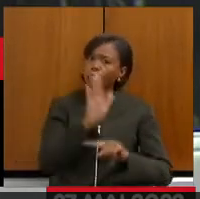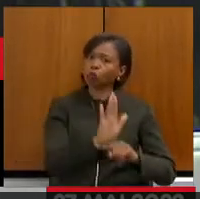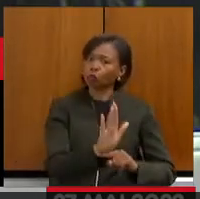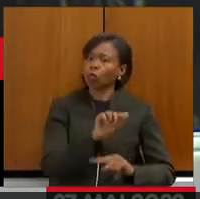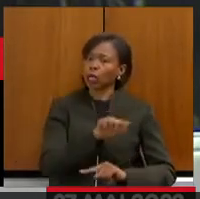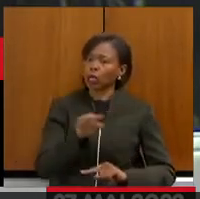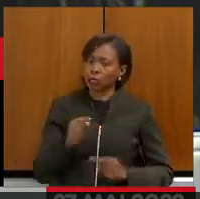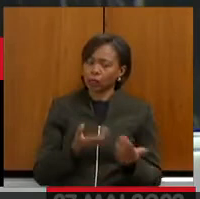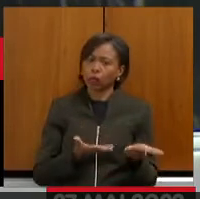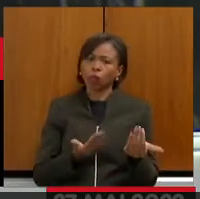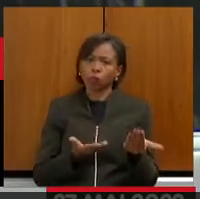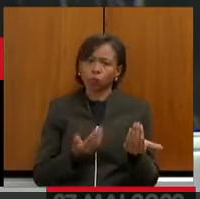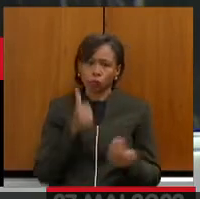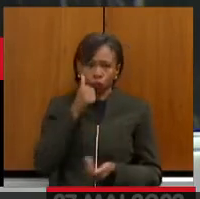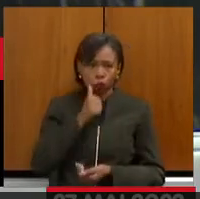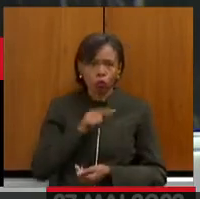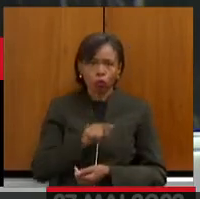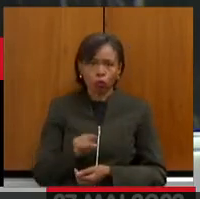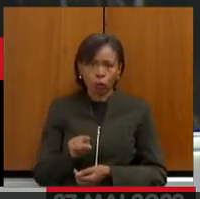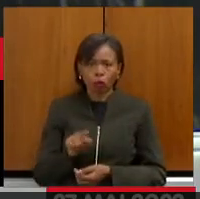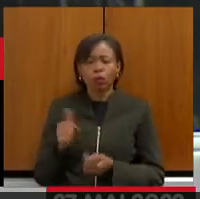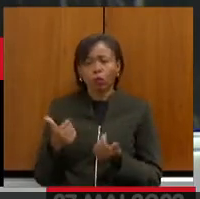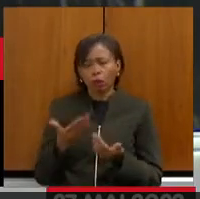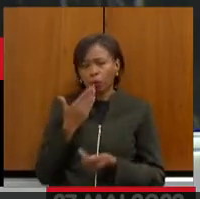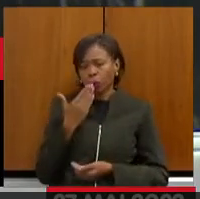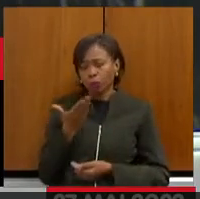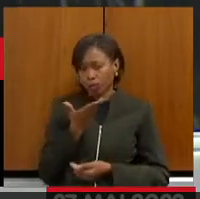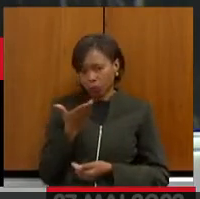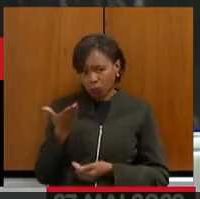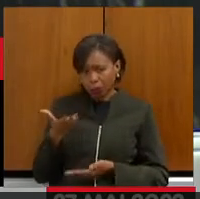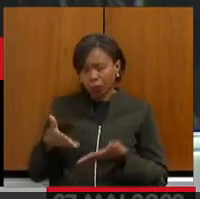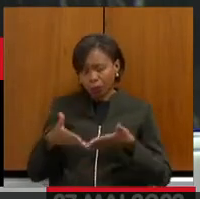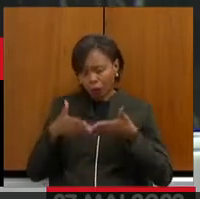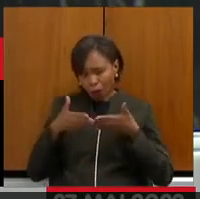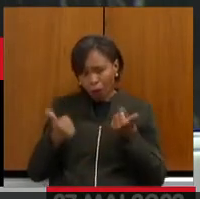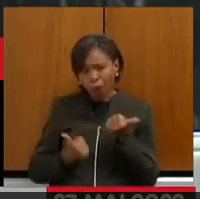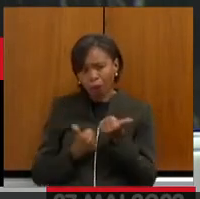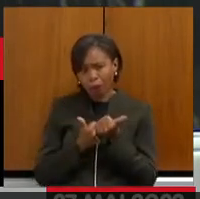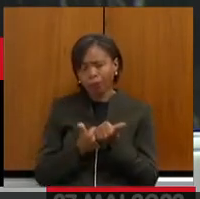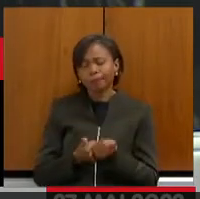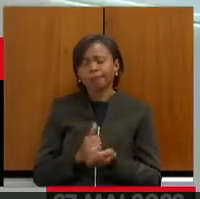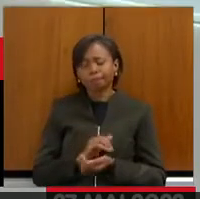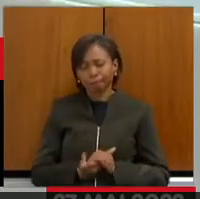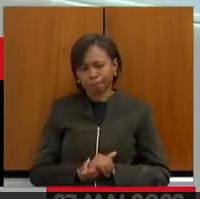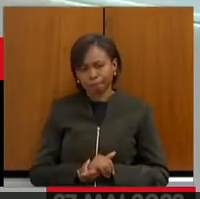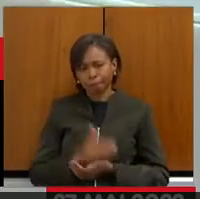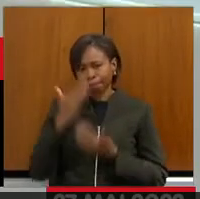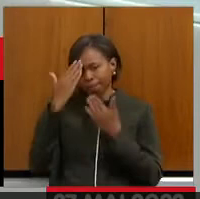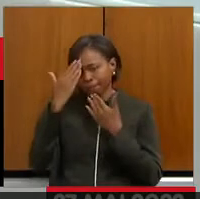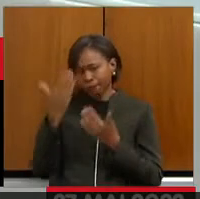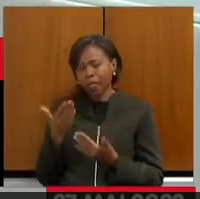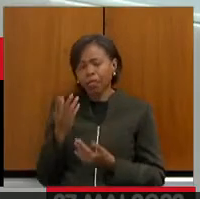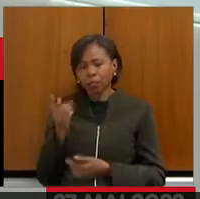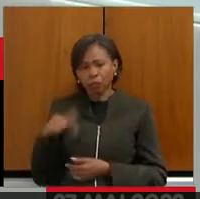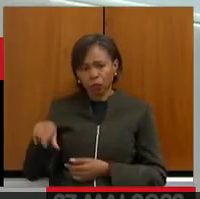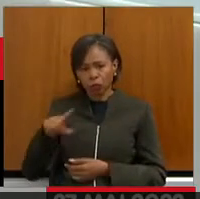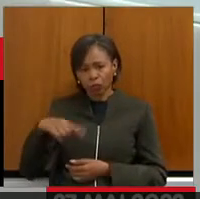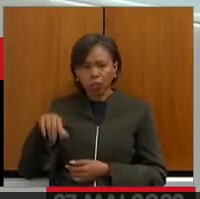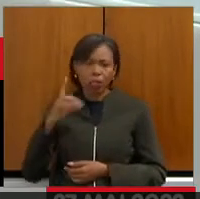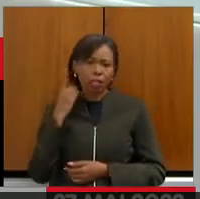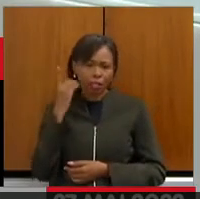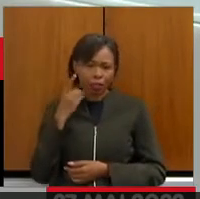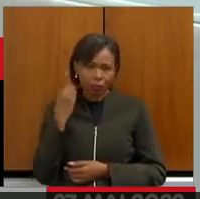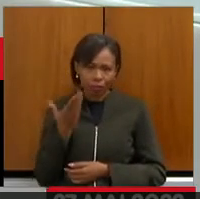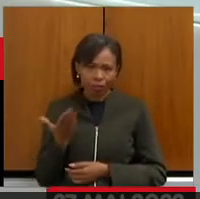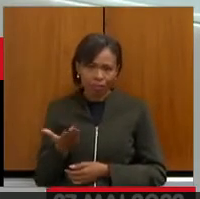nessa jovens então eu peço né apoio é vocês né setor muito obrigada Leninha Ana Paula